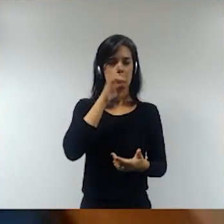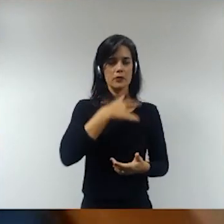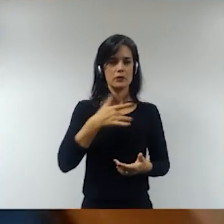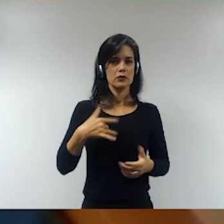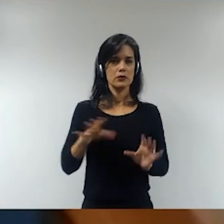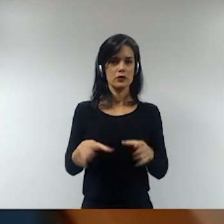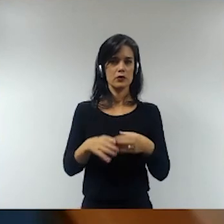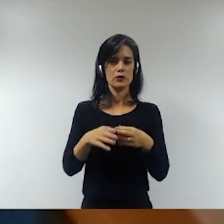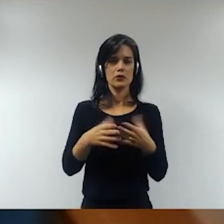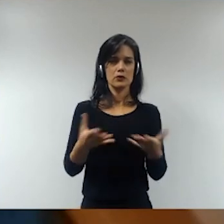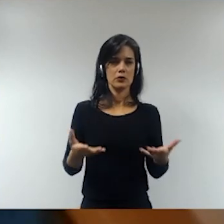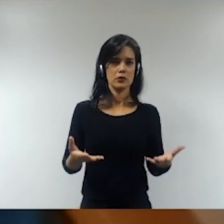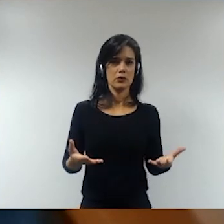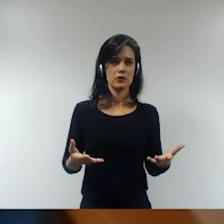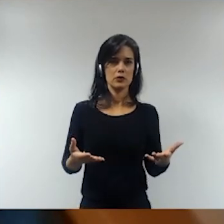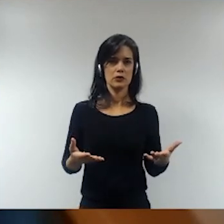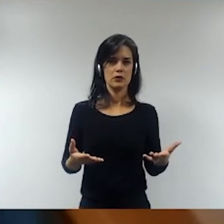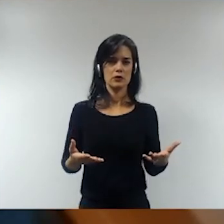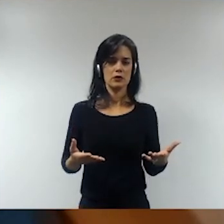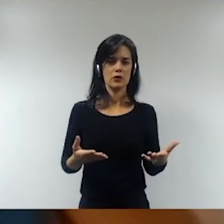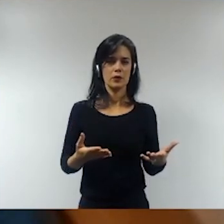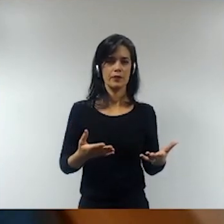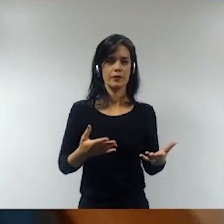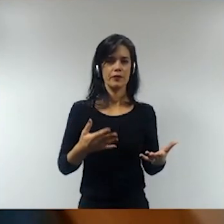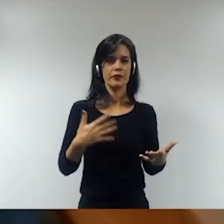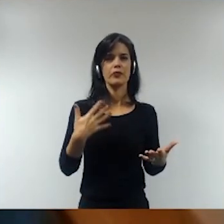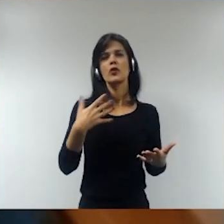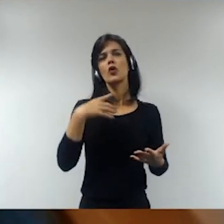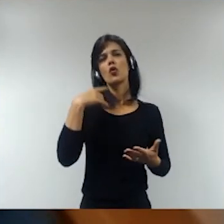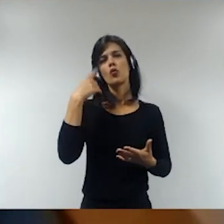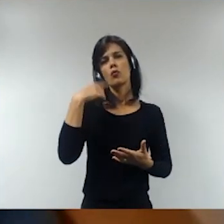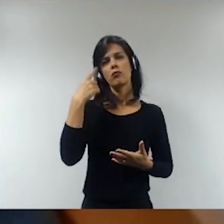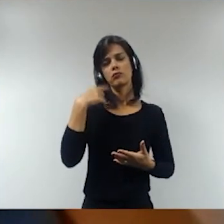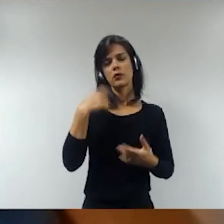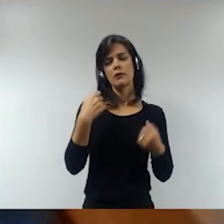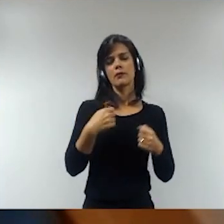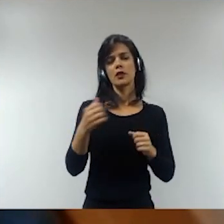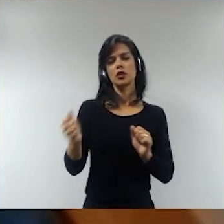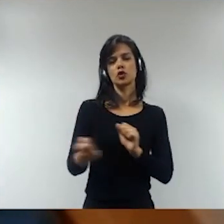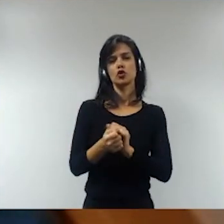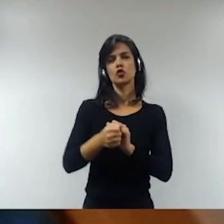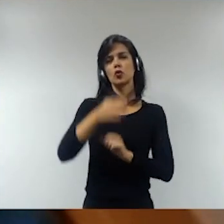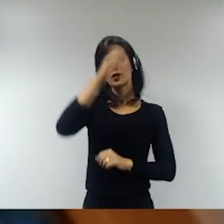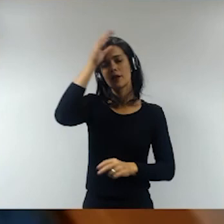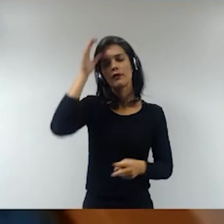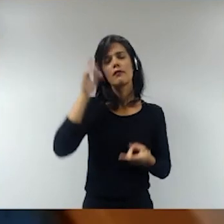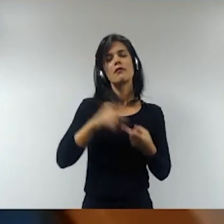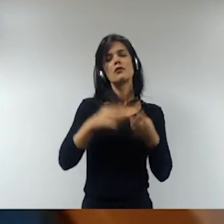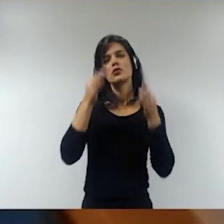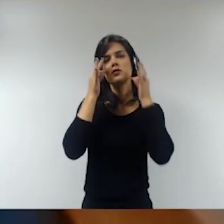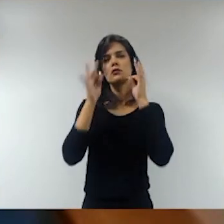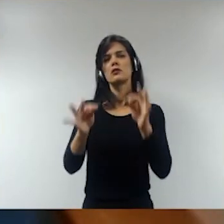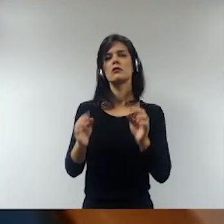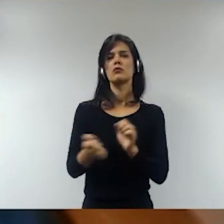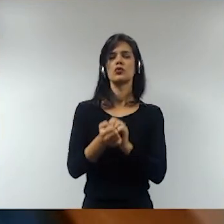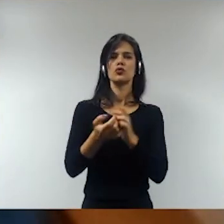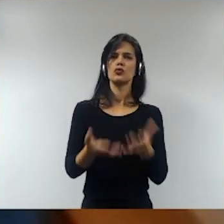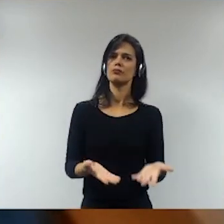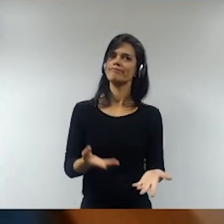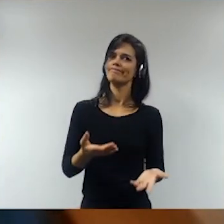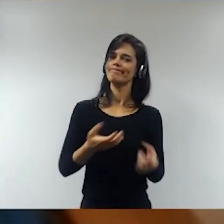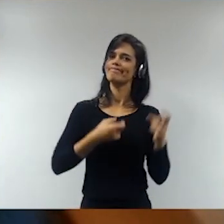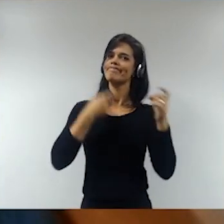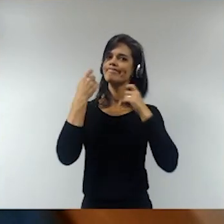falou, na necessidade do advogado trazer para dentro do seu escritório o cliente, ou testemunha e tudo mais. Essa é a grande preocupação.